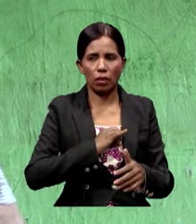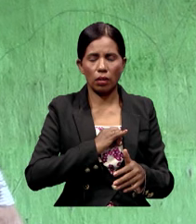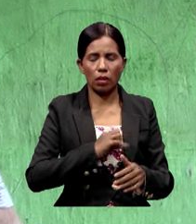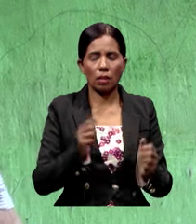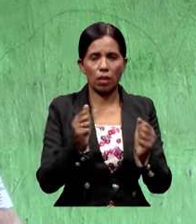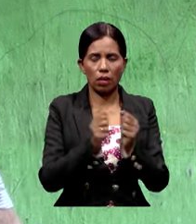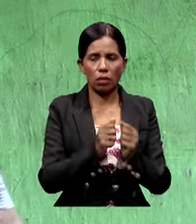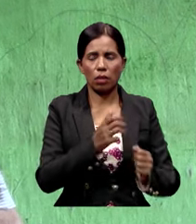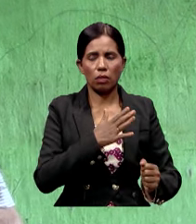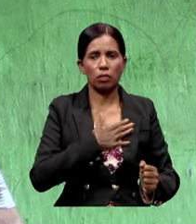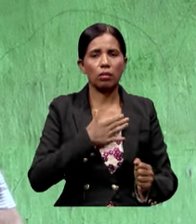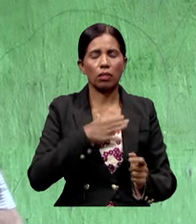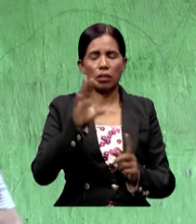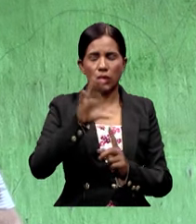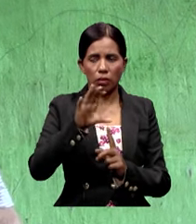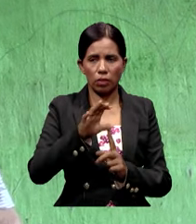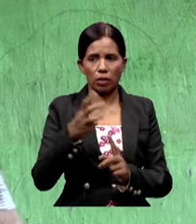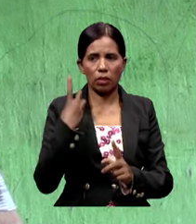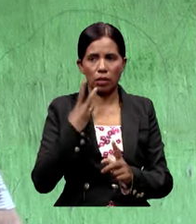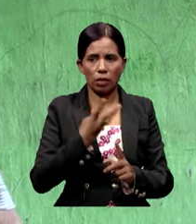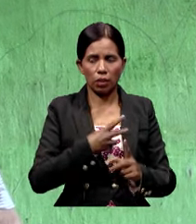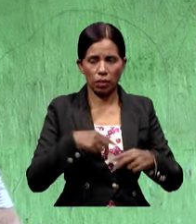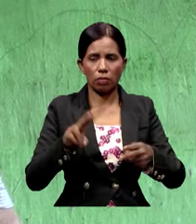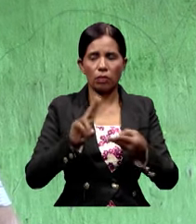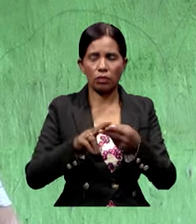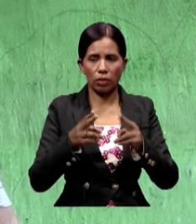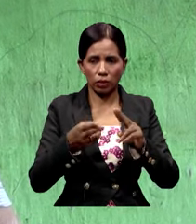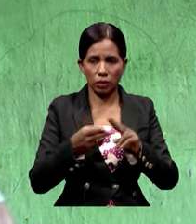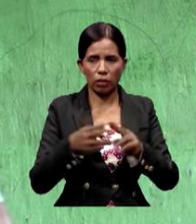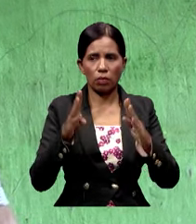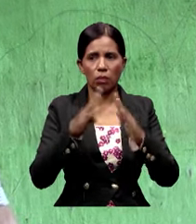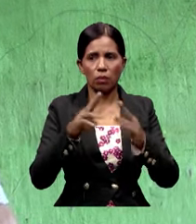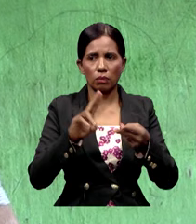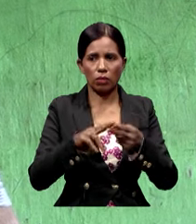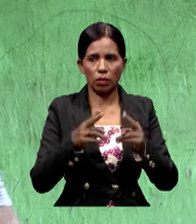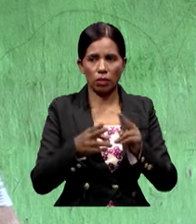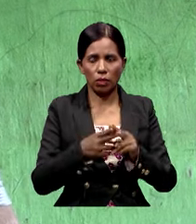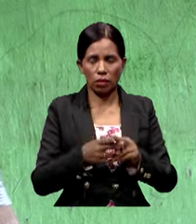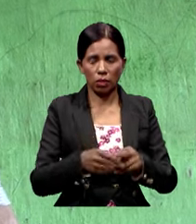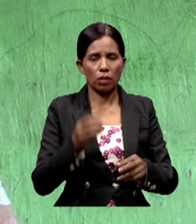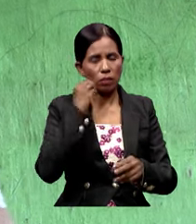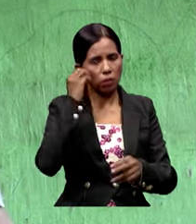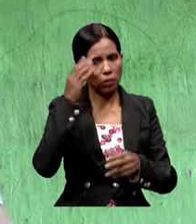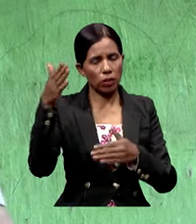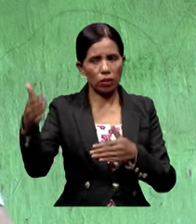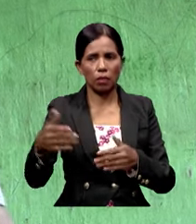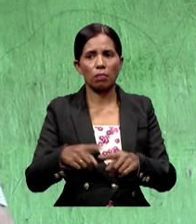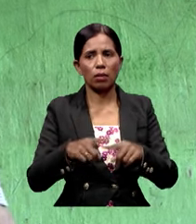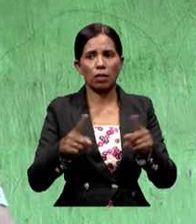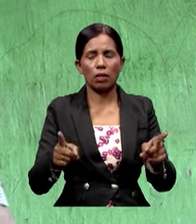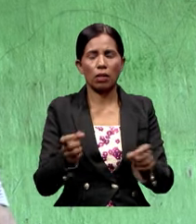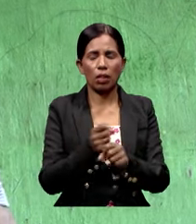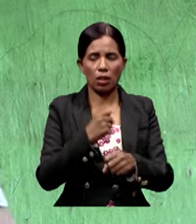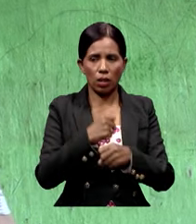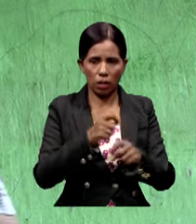ne ita ba bisinyo malo lo se malo era ser malo mai venne halle batire